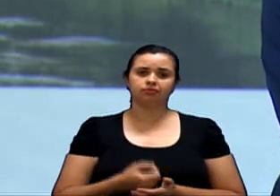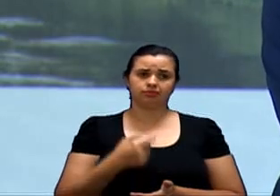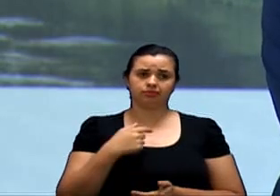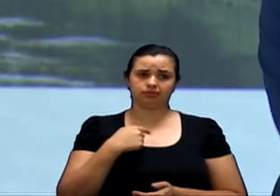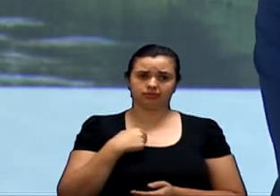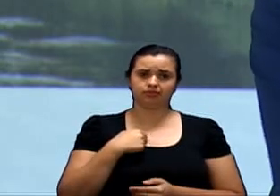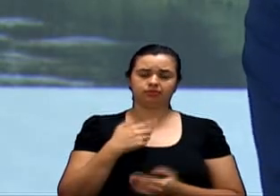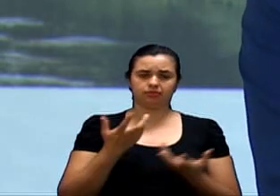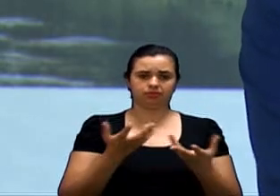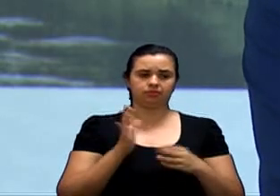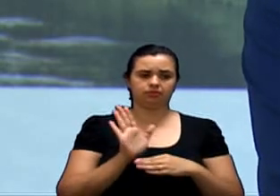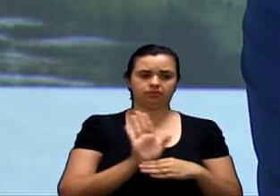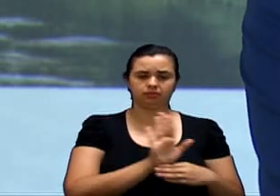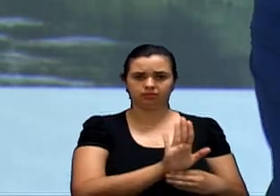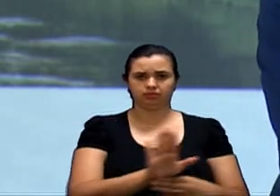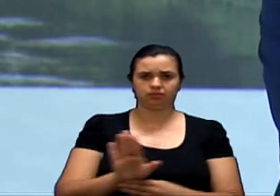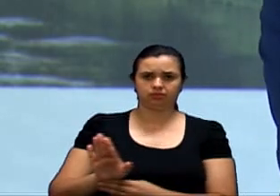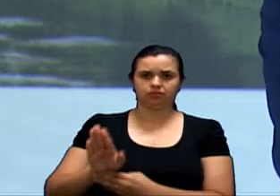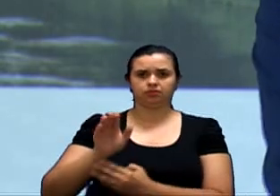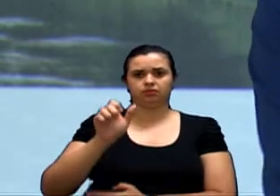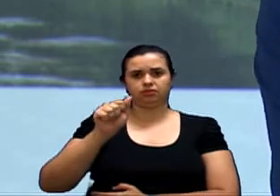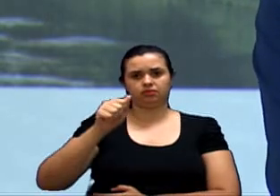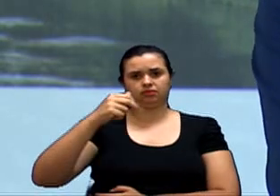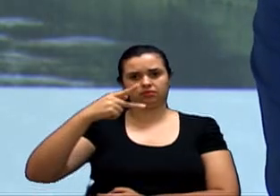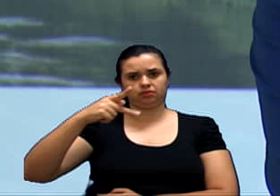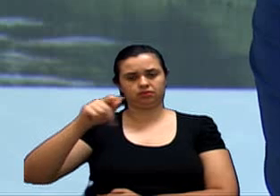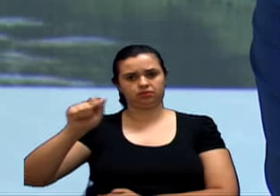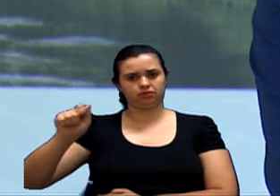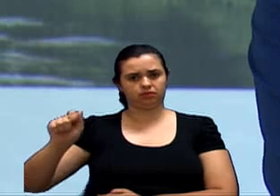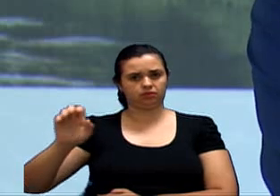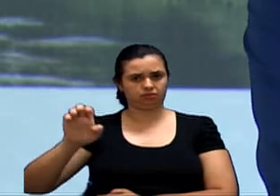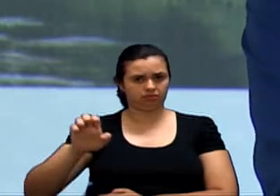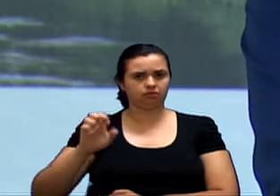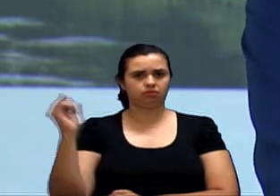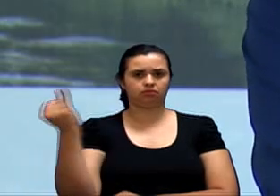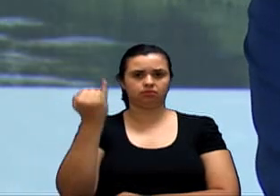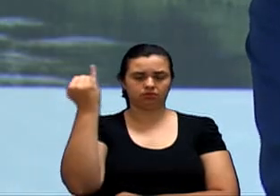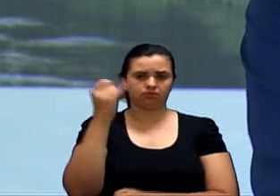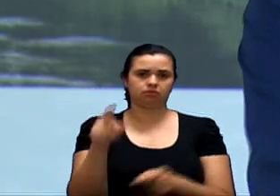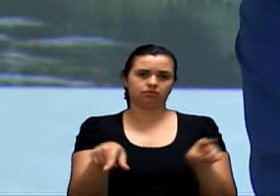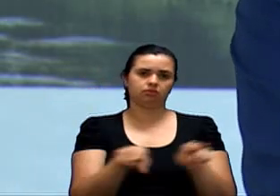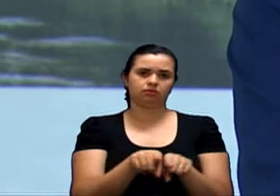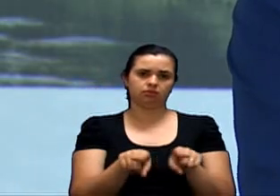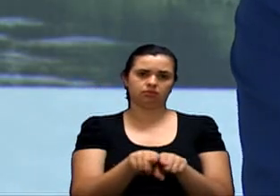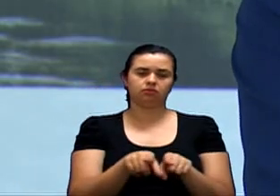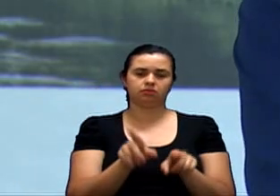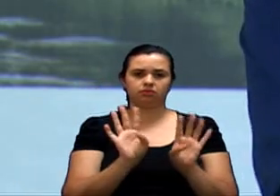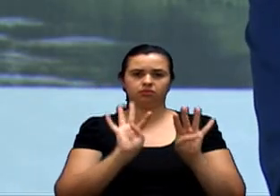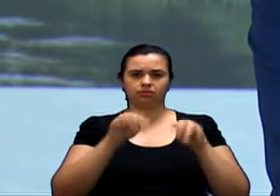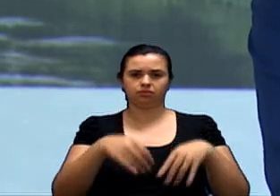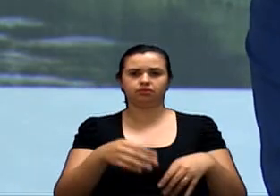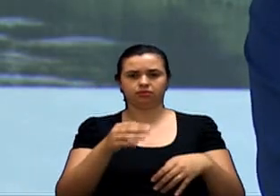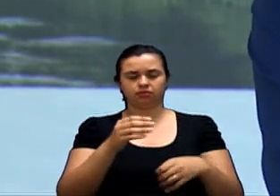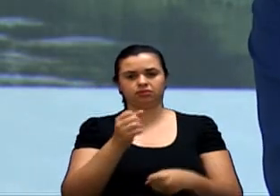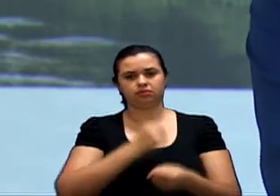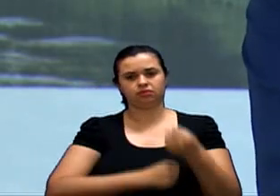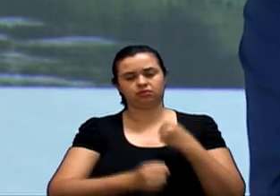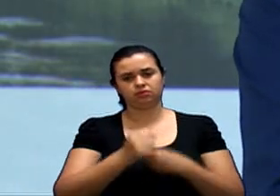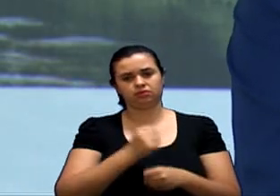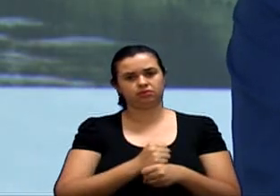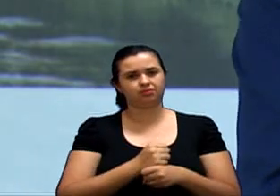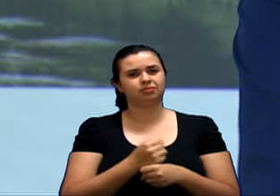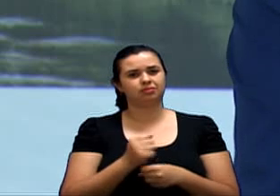que a PAI tem, a importância que ela tem, o tempo que tem que ser votado, como aconteceu no final do ano passado, aquele problema que